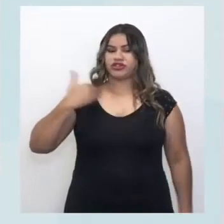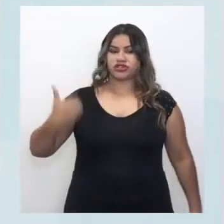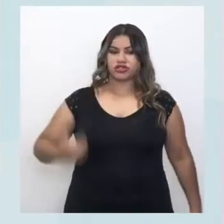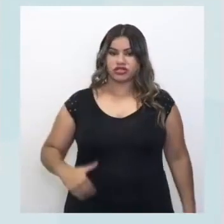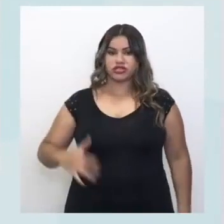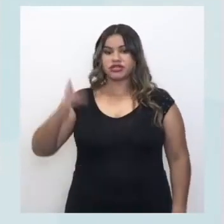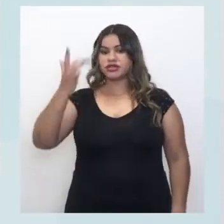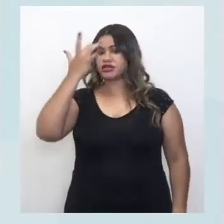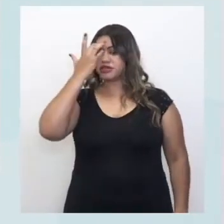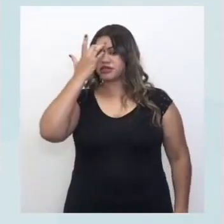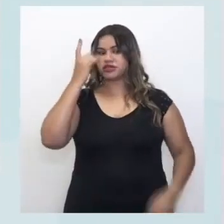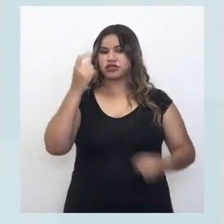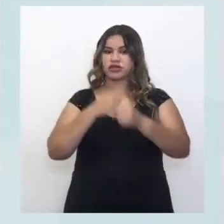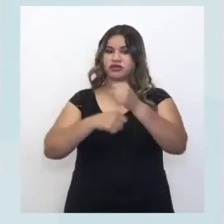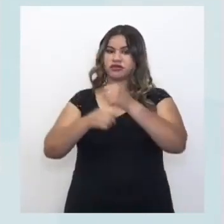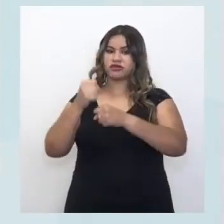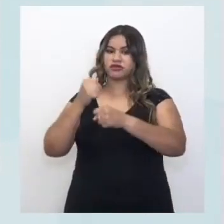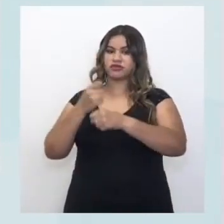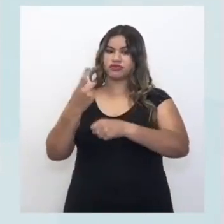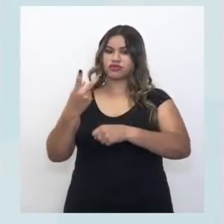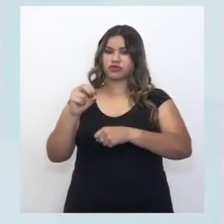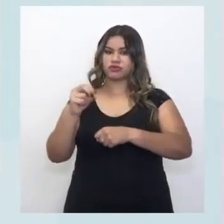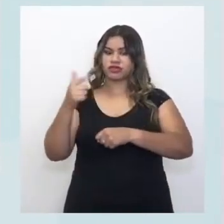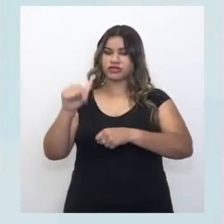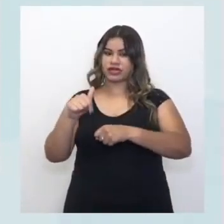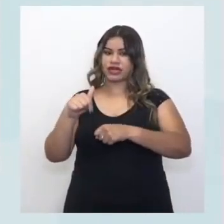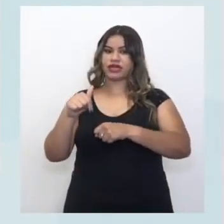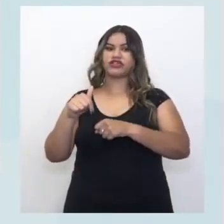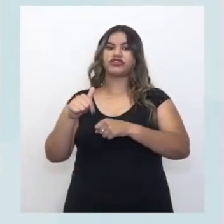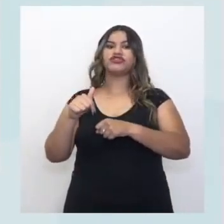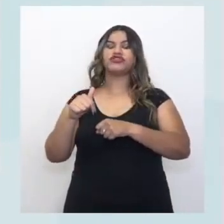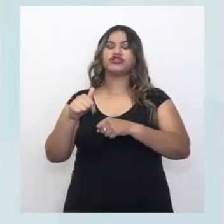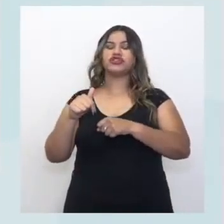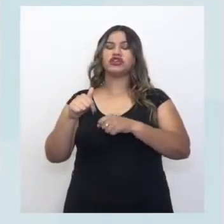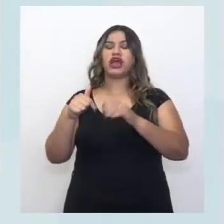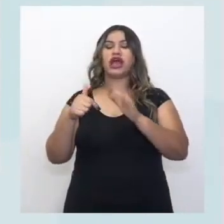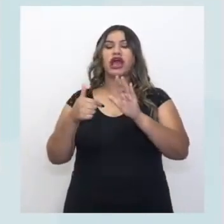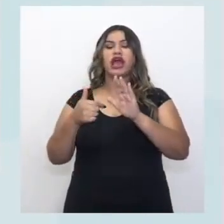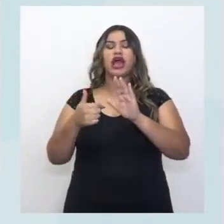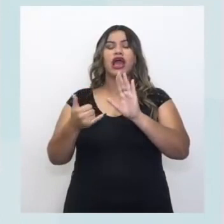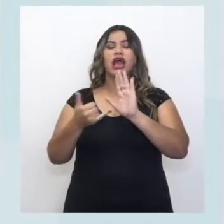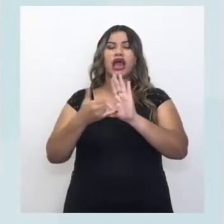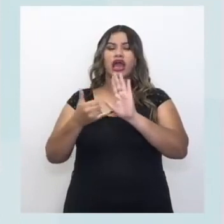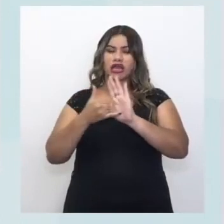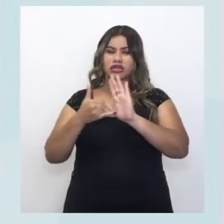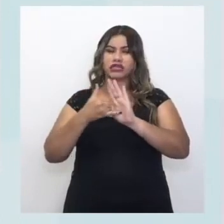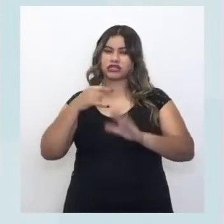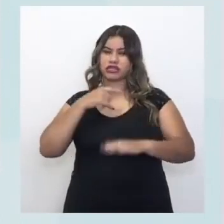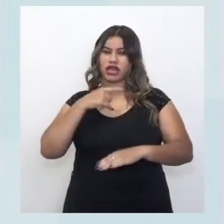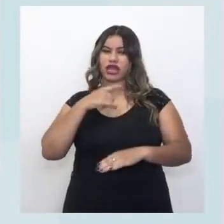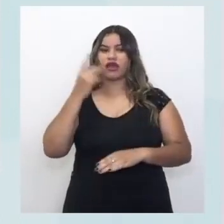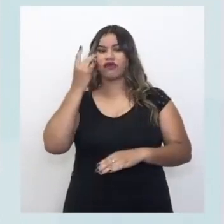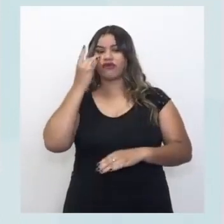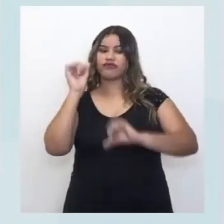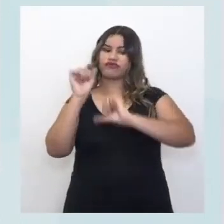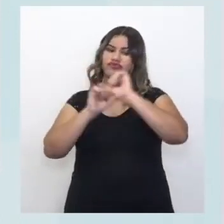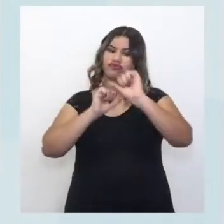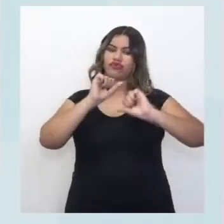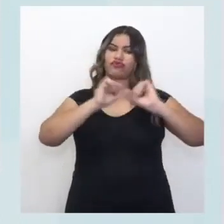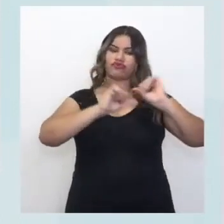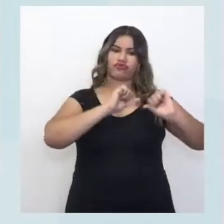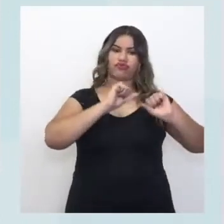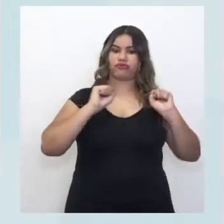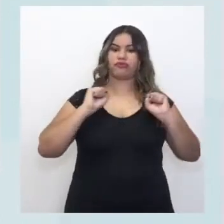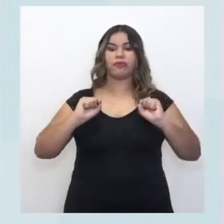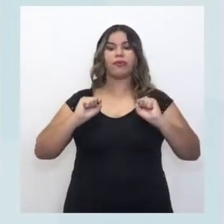de 2017. Depois eu vou mostrar no mesmo site que eu mostrei anteriormente o ao vivo, né? Vocês vão ver que há mudanças, né? Porque nós